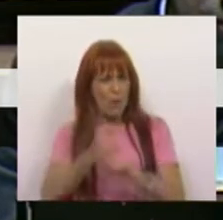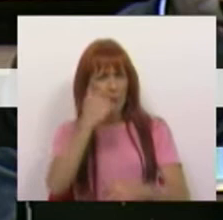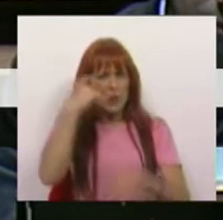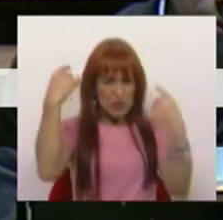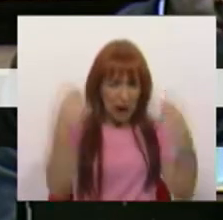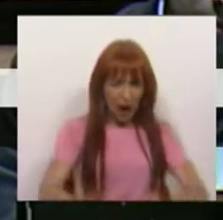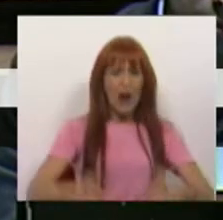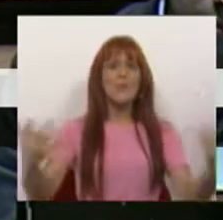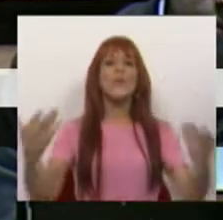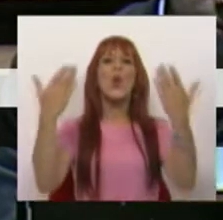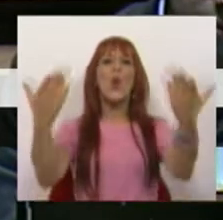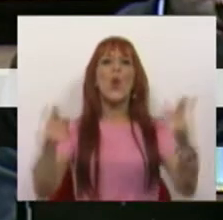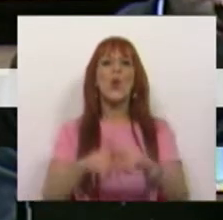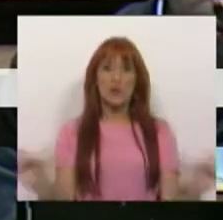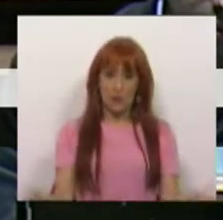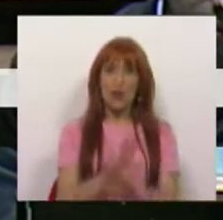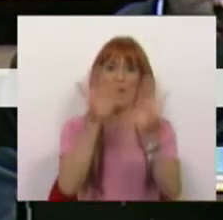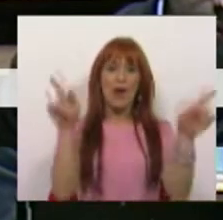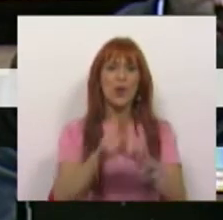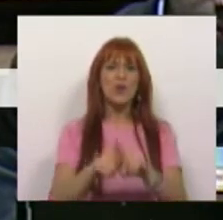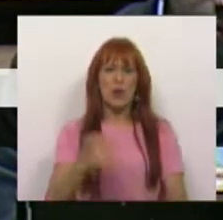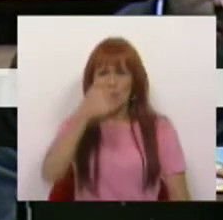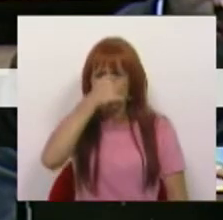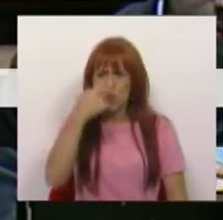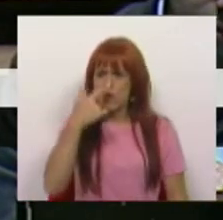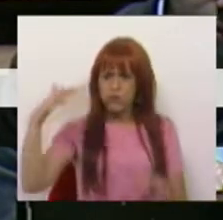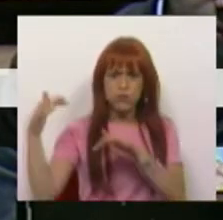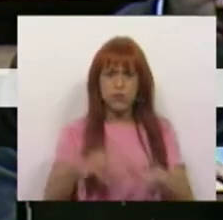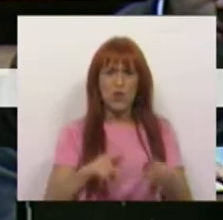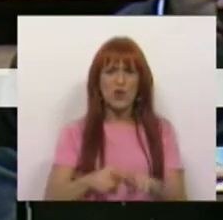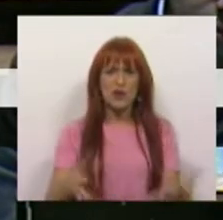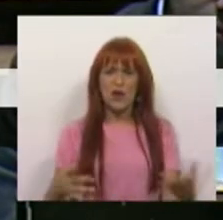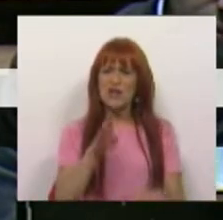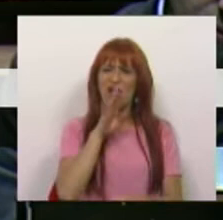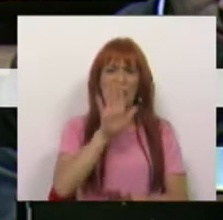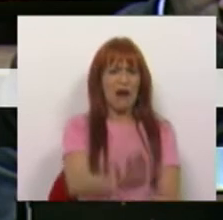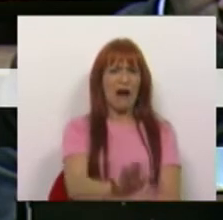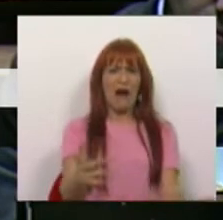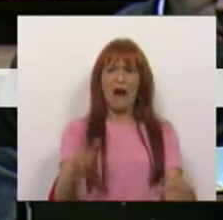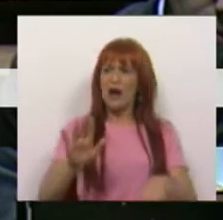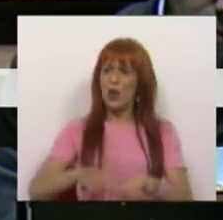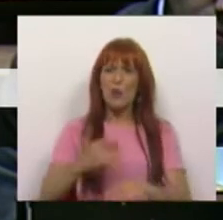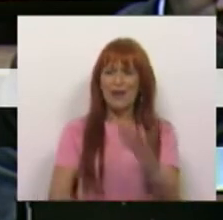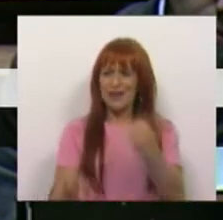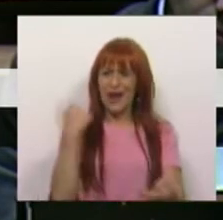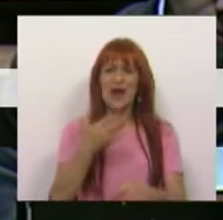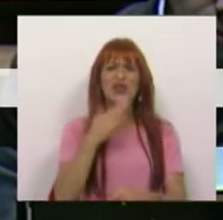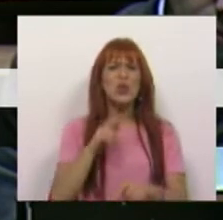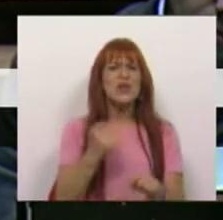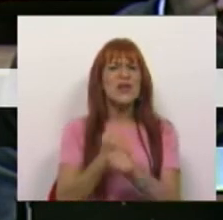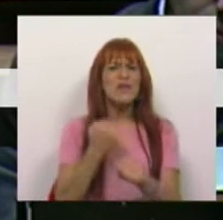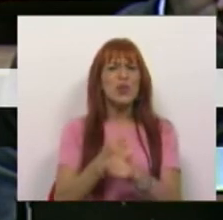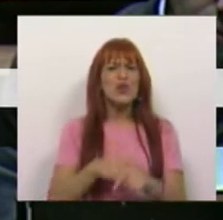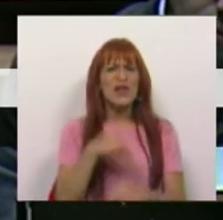população. Hoje são evidentes a sobrelotação, a imobilização de carruagens que provocou a retirada temporária de